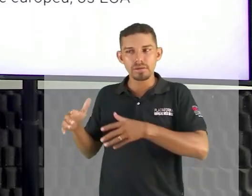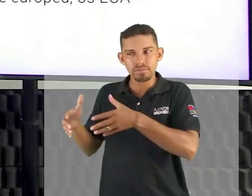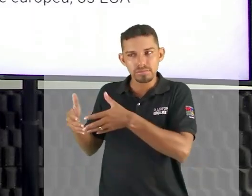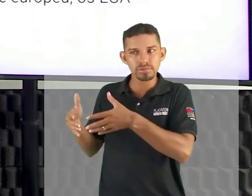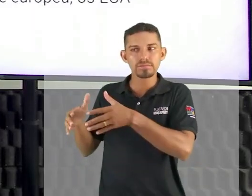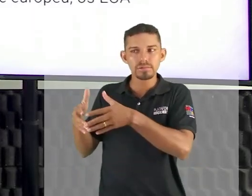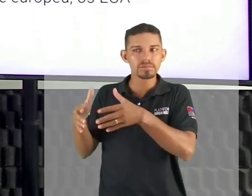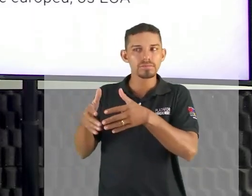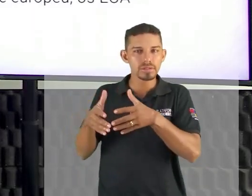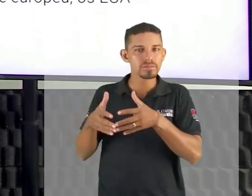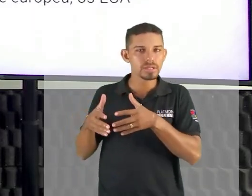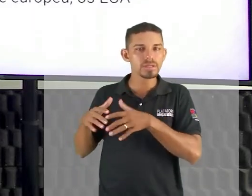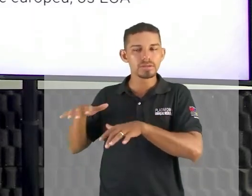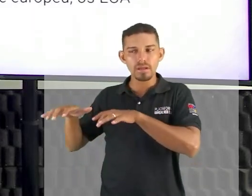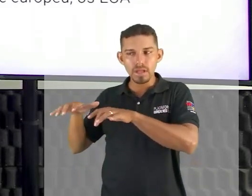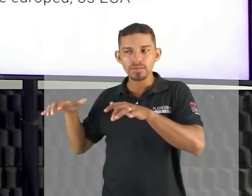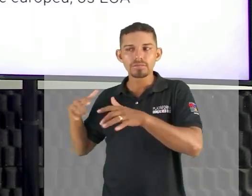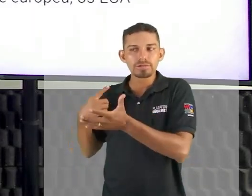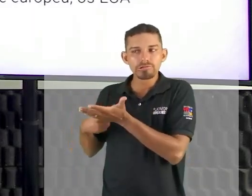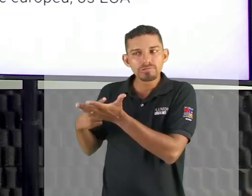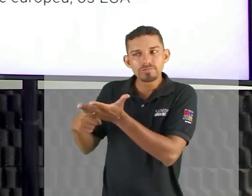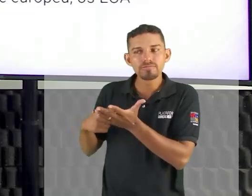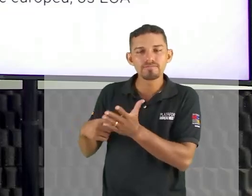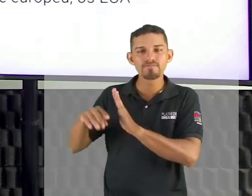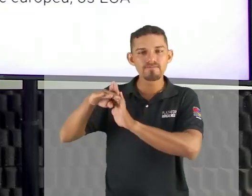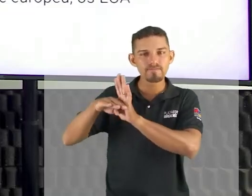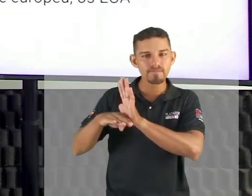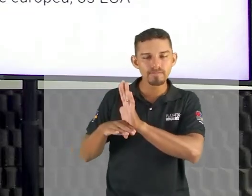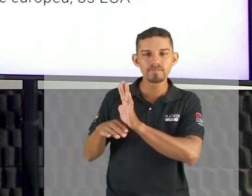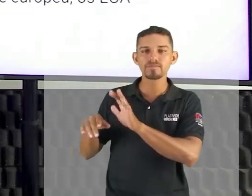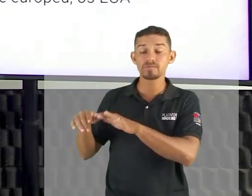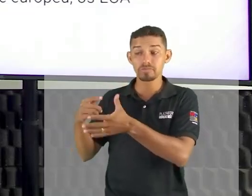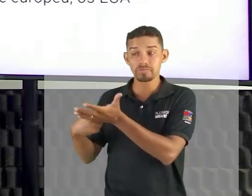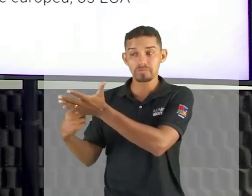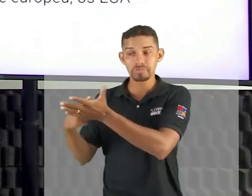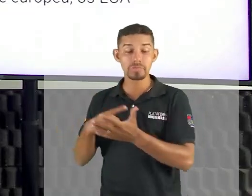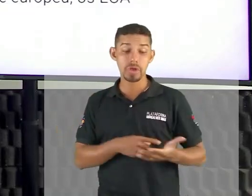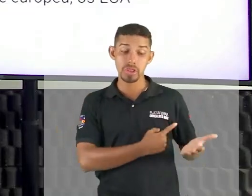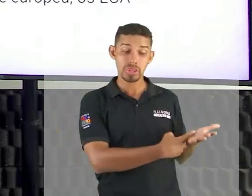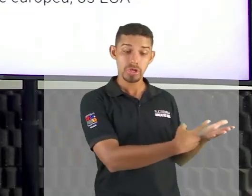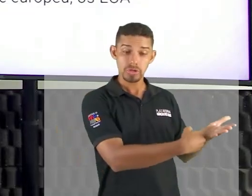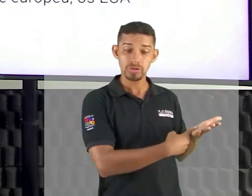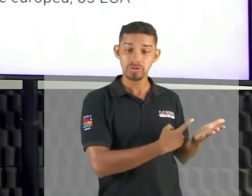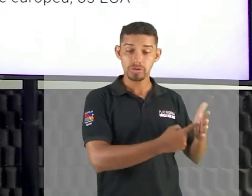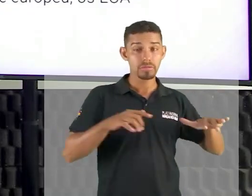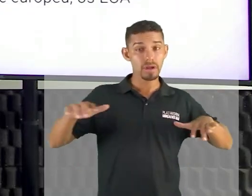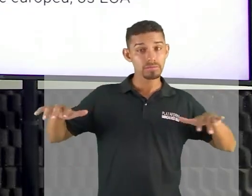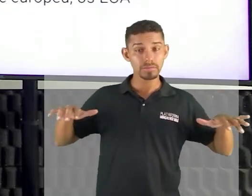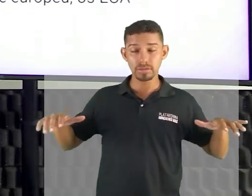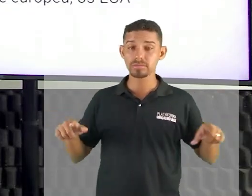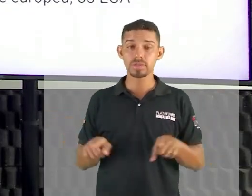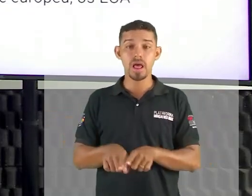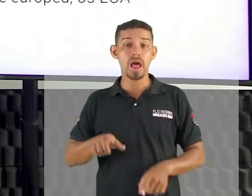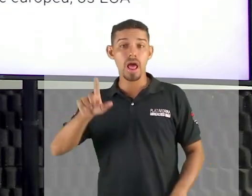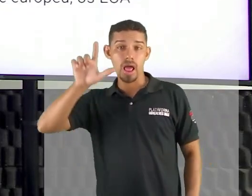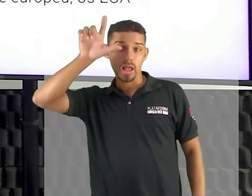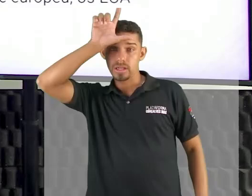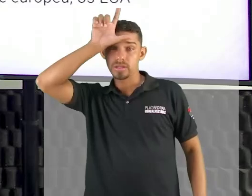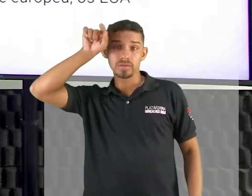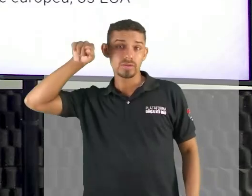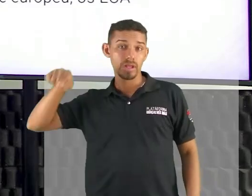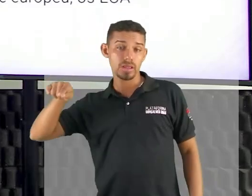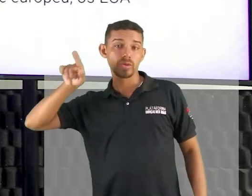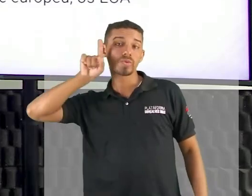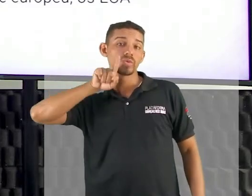blocos, né, de tratados também, que vão fazer com que tanto a liderança dos Estados Unidos como a liderança